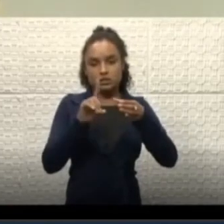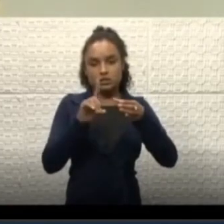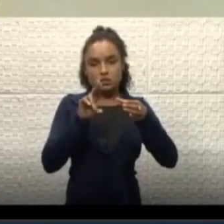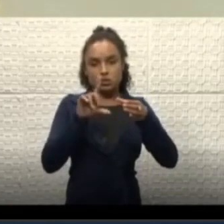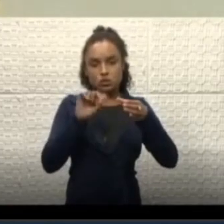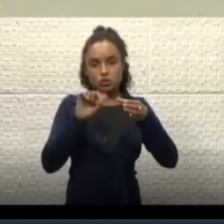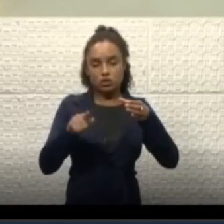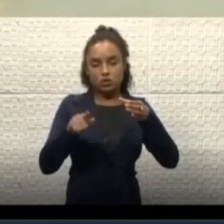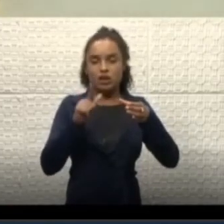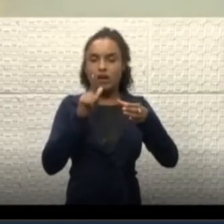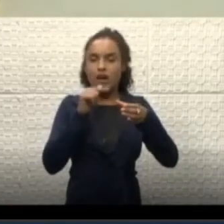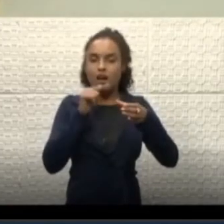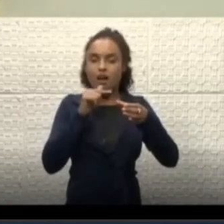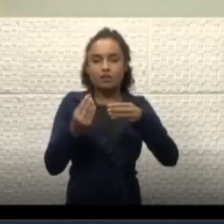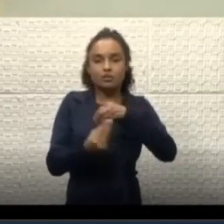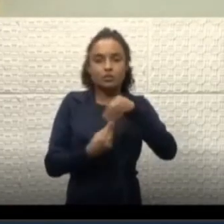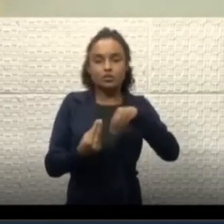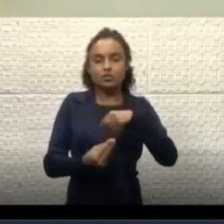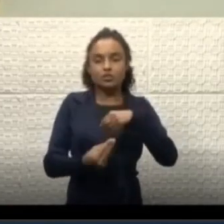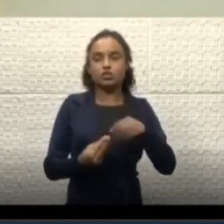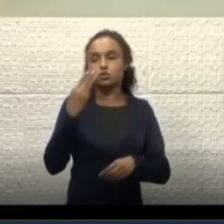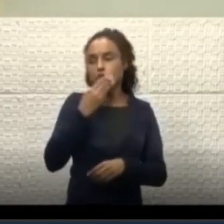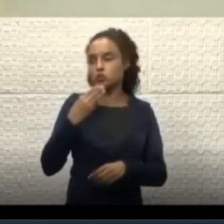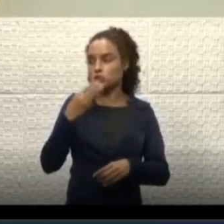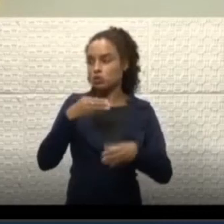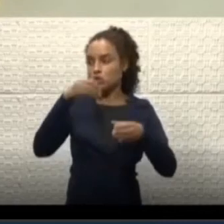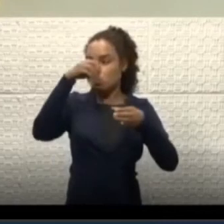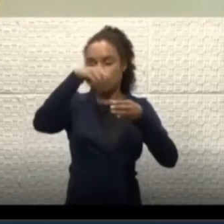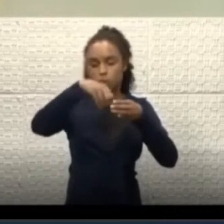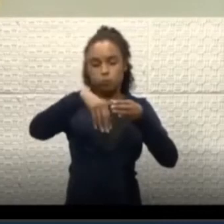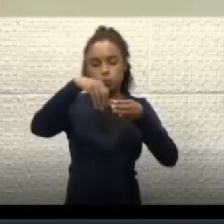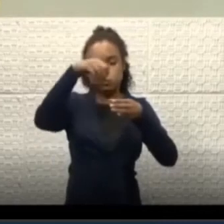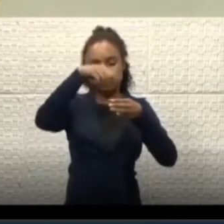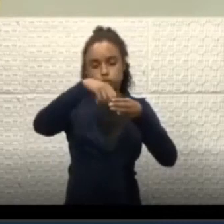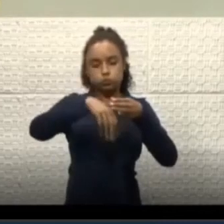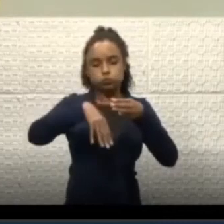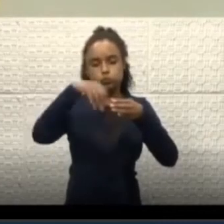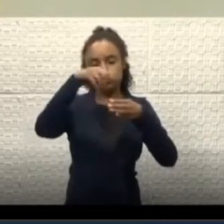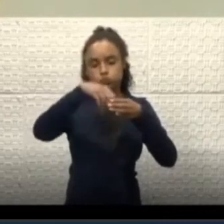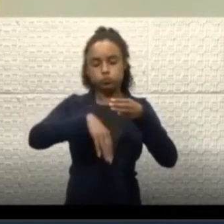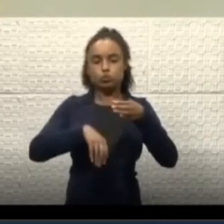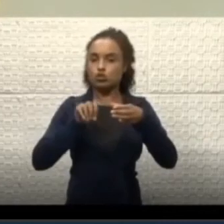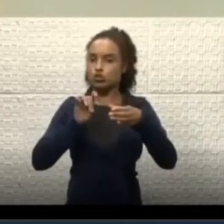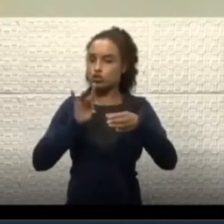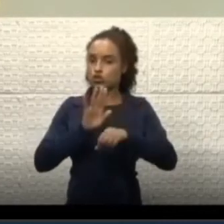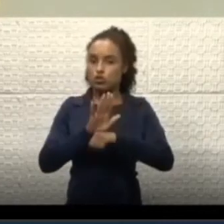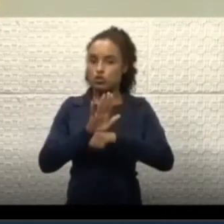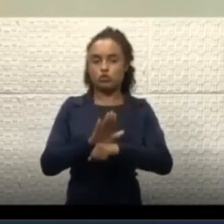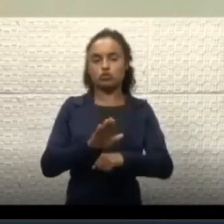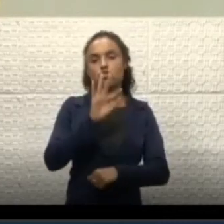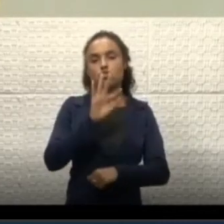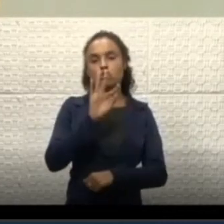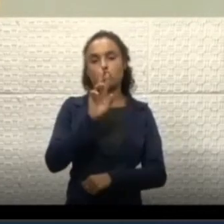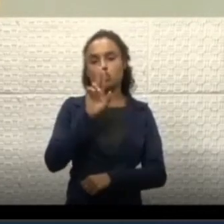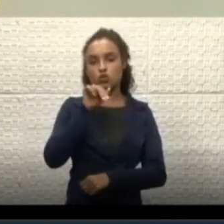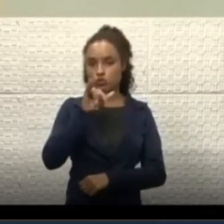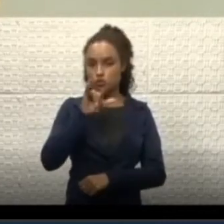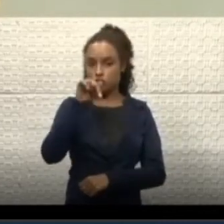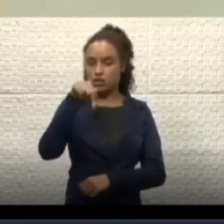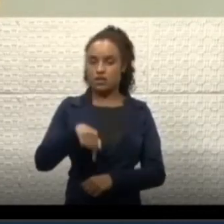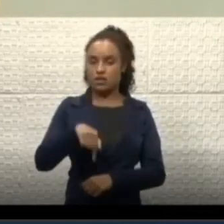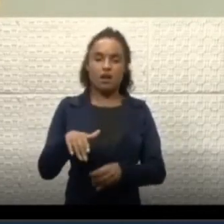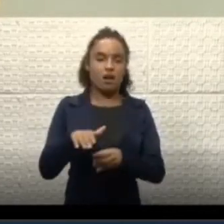da água com açúcar numa velocidade boa. Então, o funil ali é só para ajudar, para isso ser um processo mais rápido,